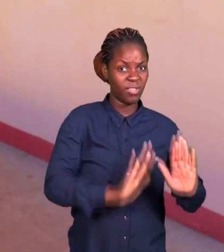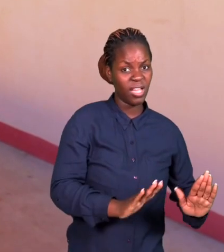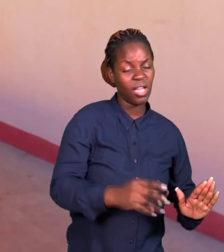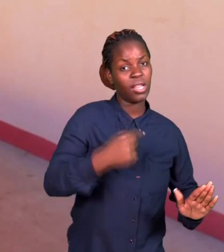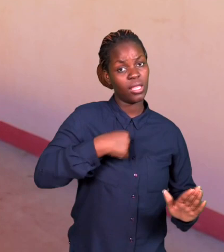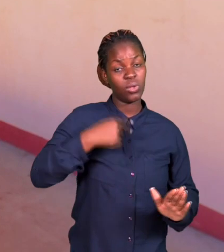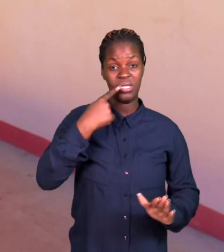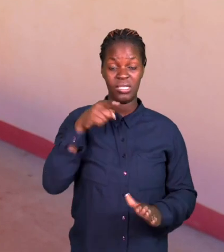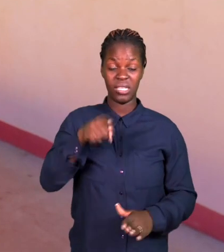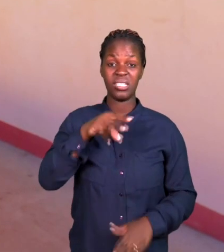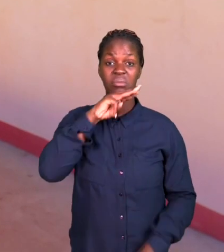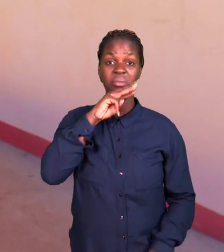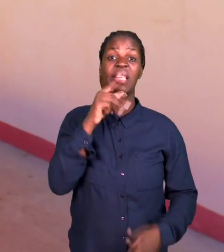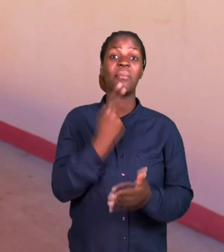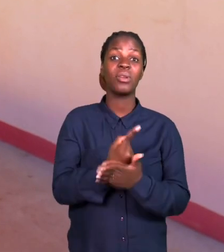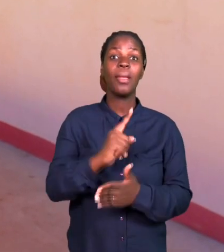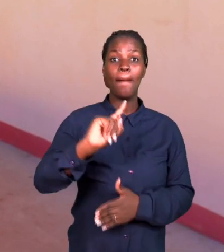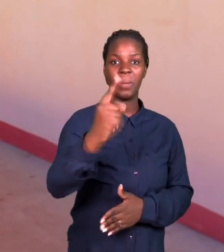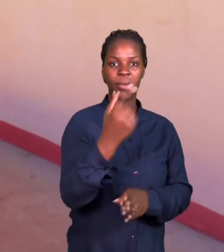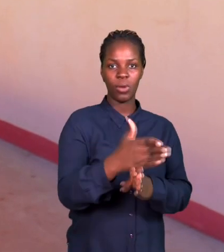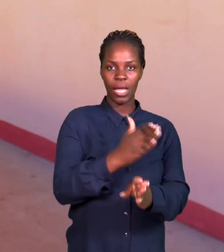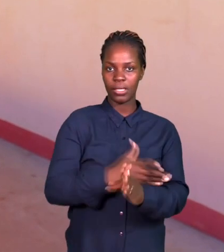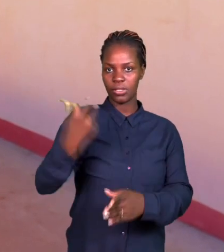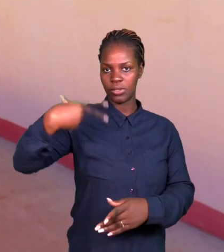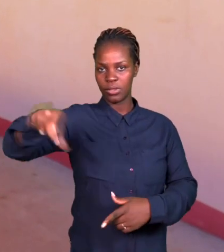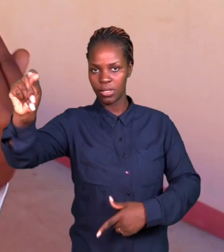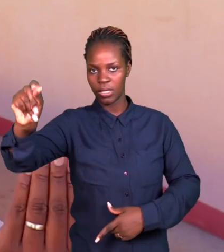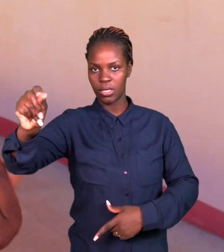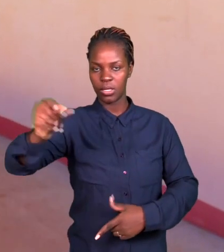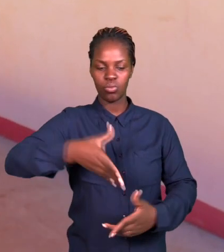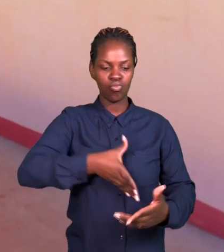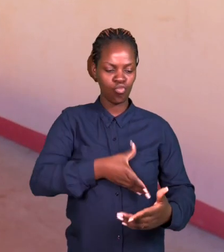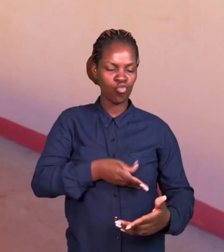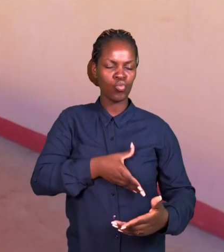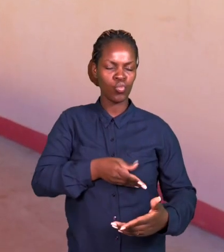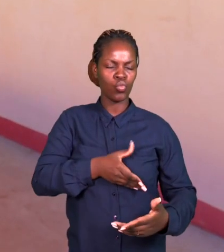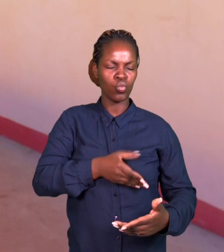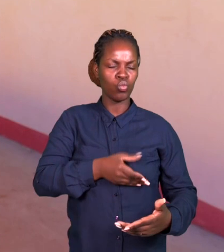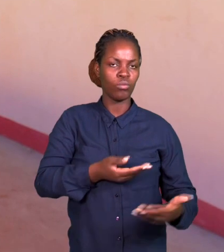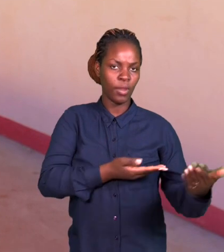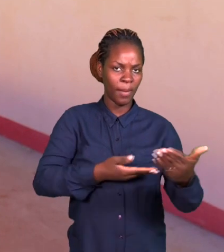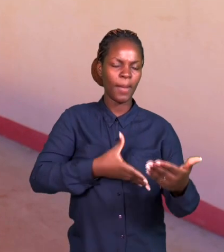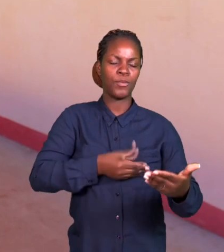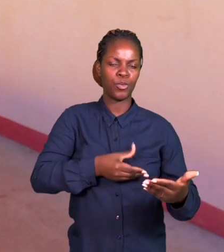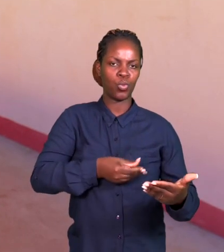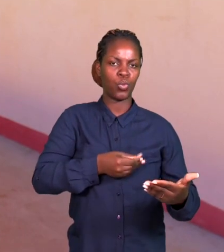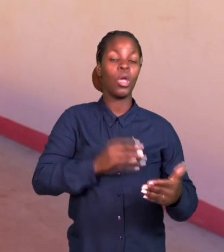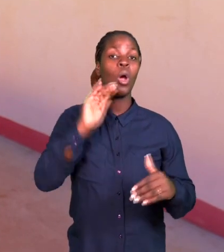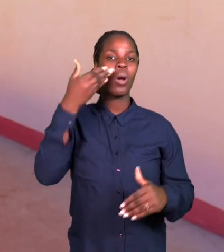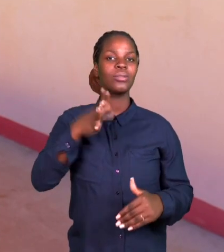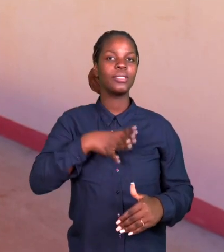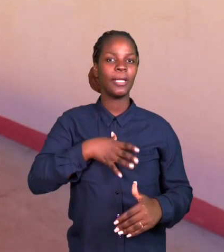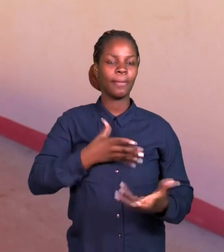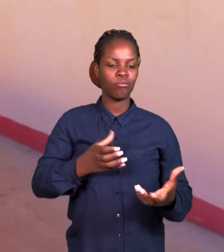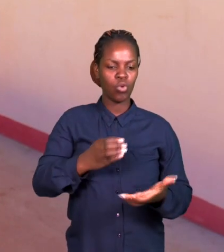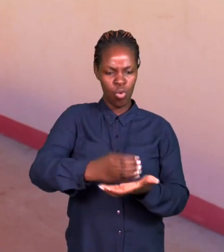deixar o bebê, eu aconselhava estas mães também para poder amamentar primeiro os bebês, se tiver pelo menos uns frascos